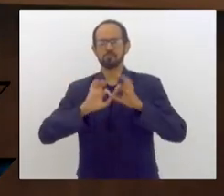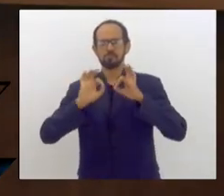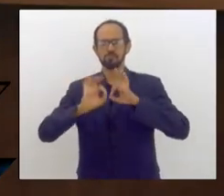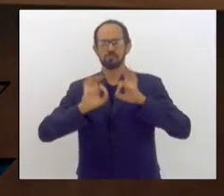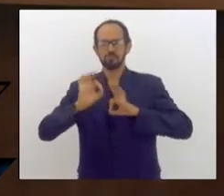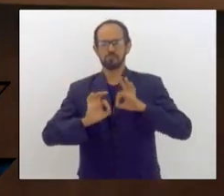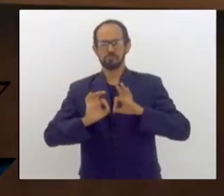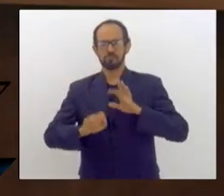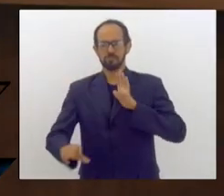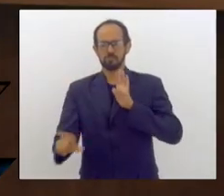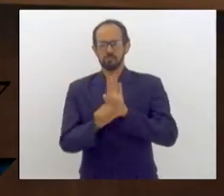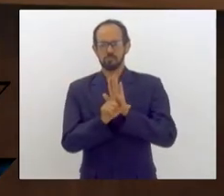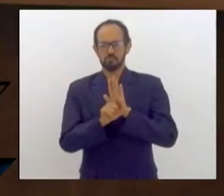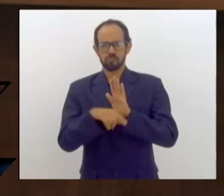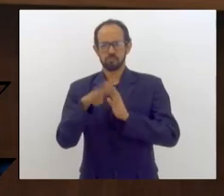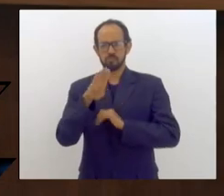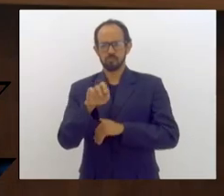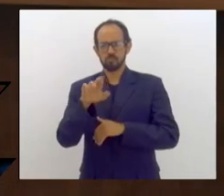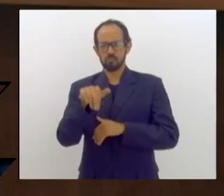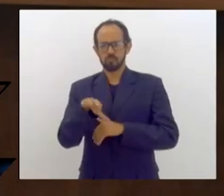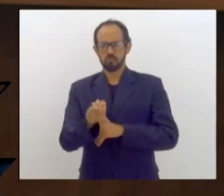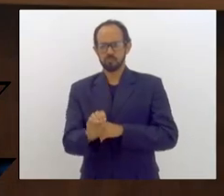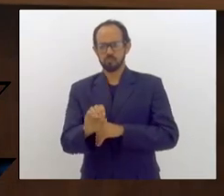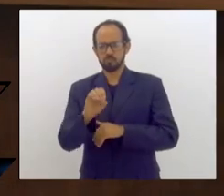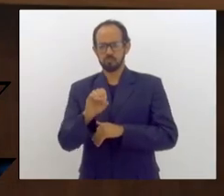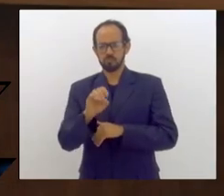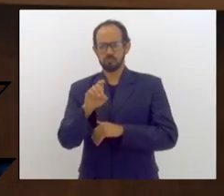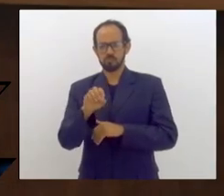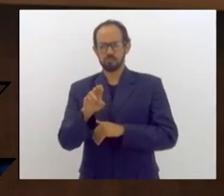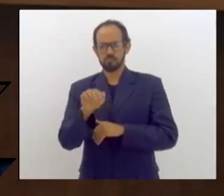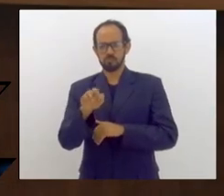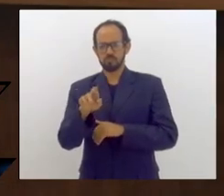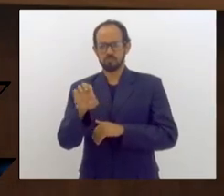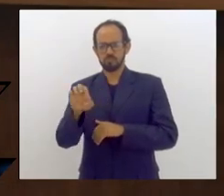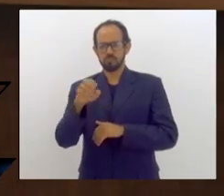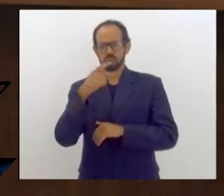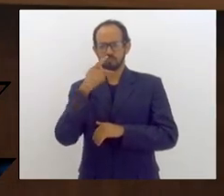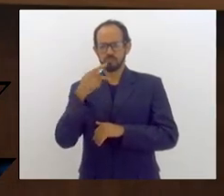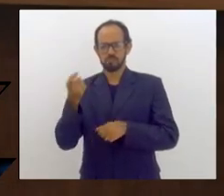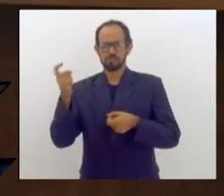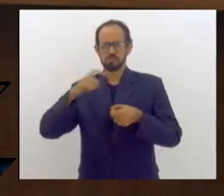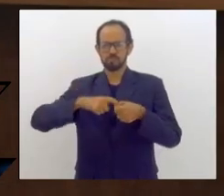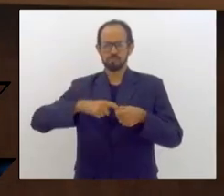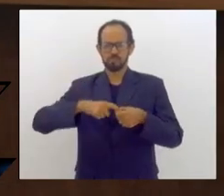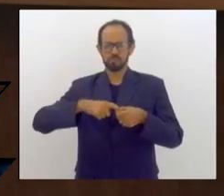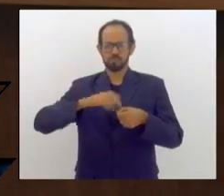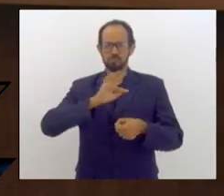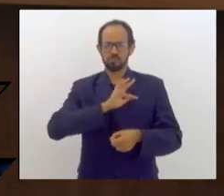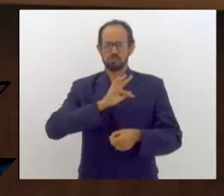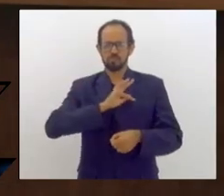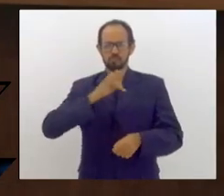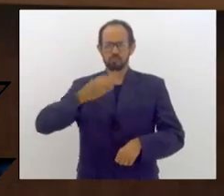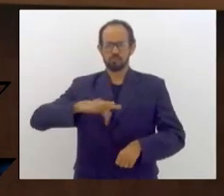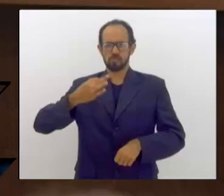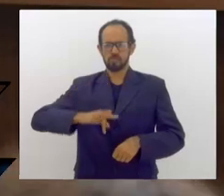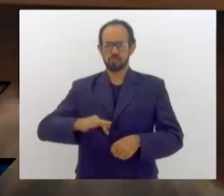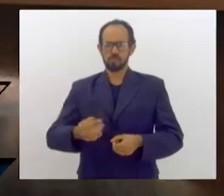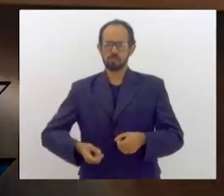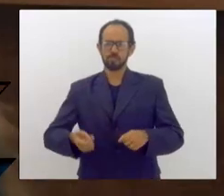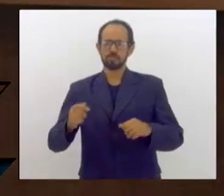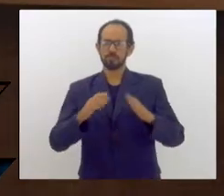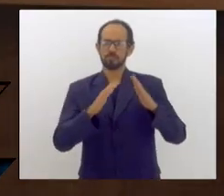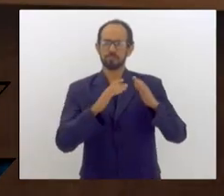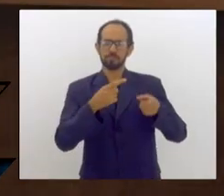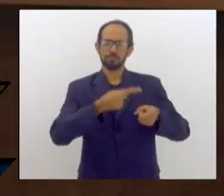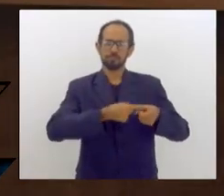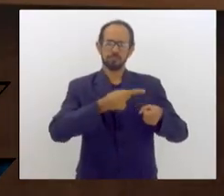de autoria do deputado Bruno Dauari, que dispõe sobre o retorno de policiais feridos ou com moléstias graves aos seus